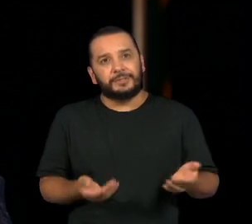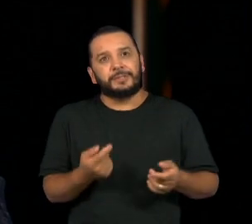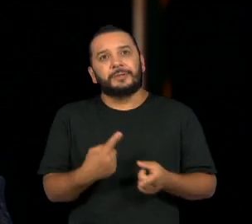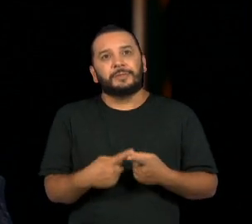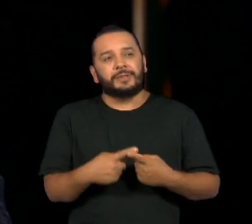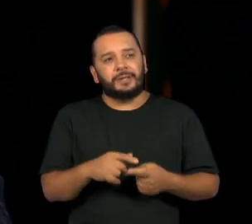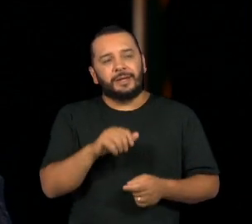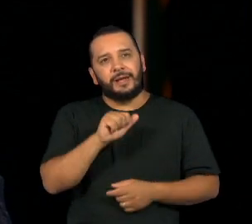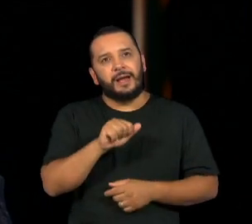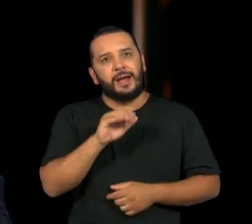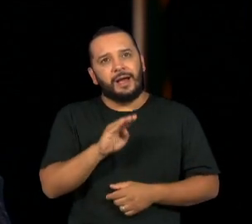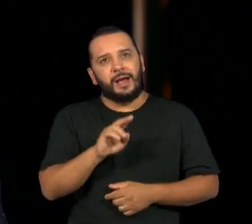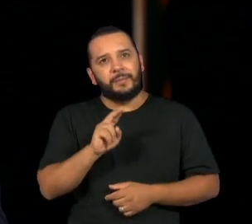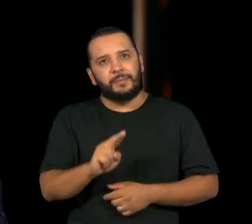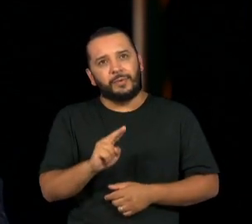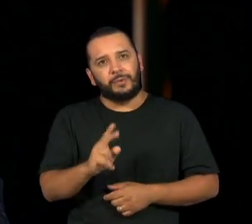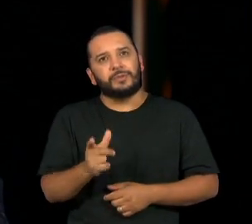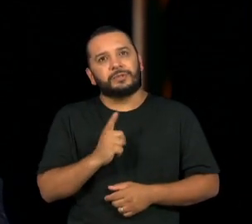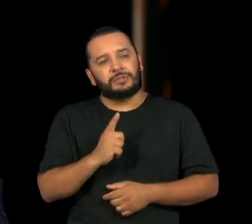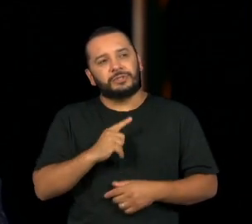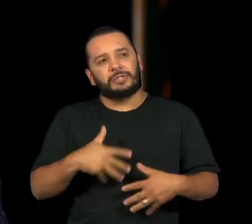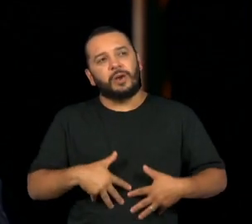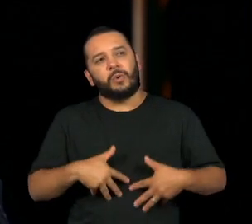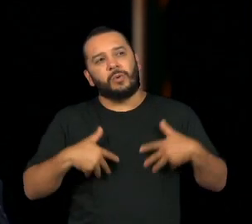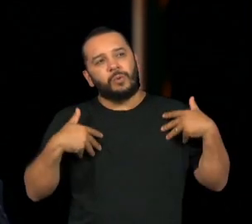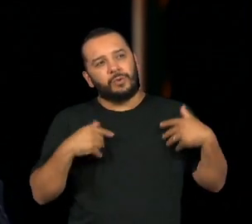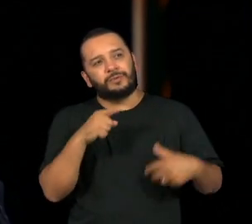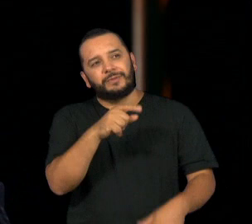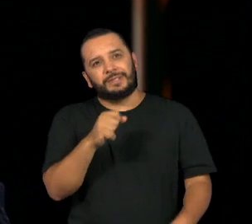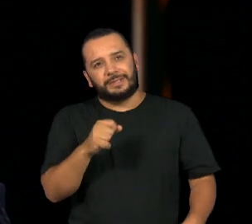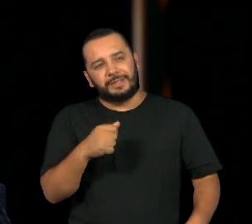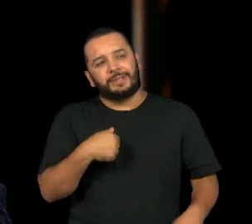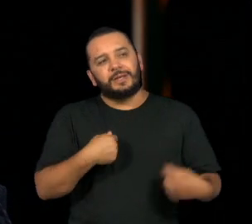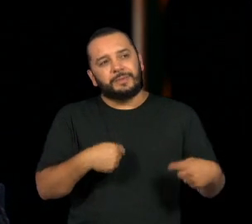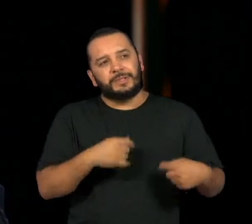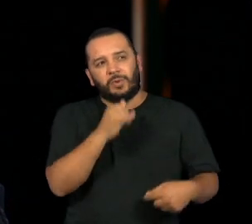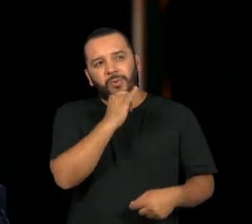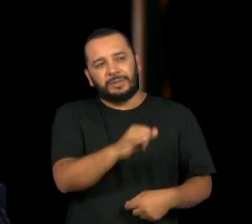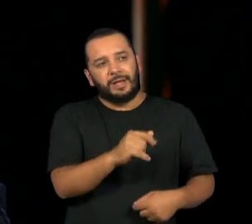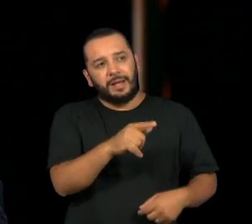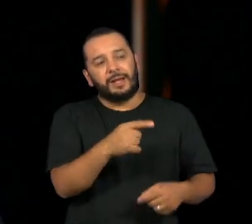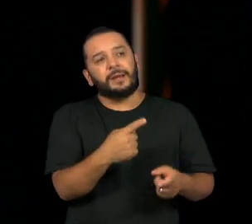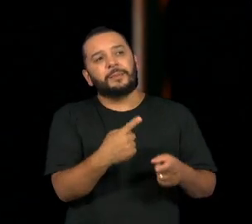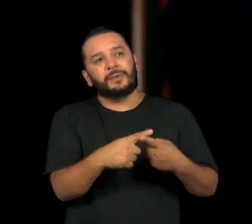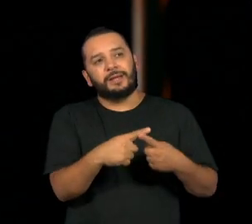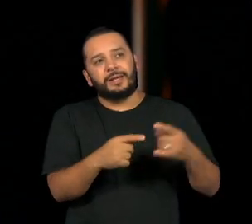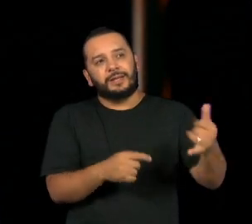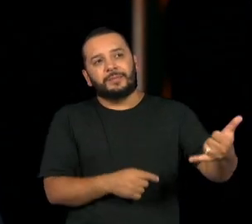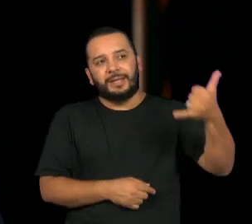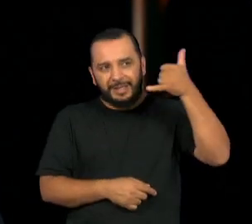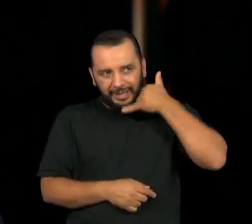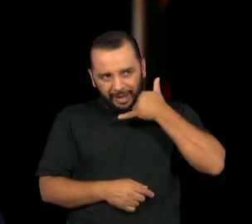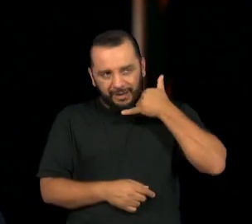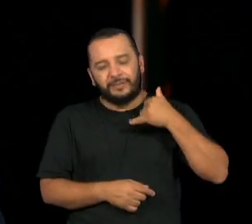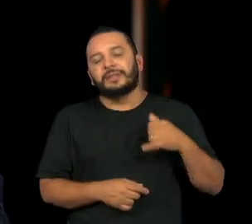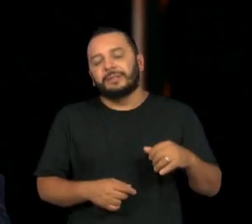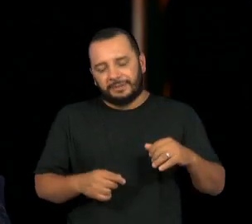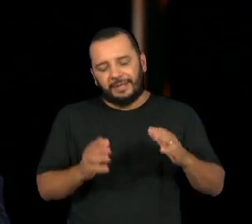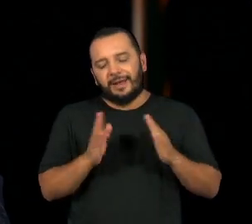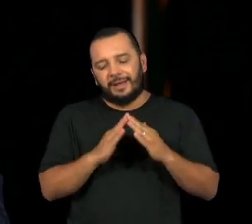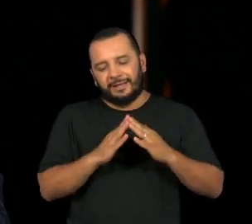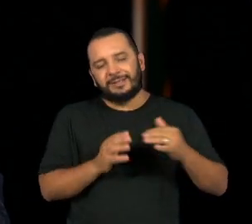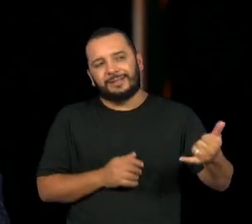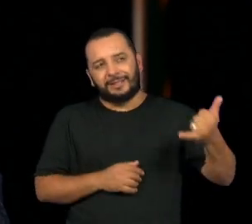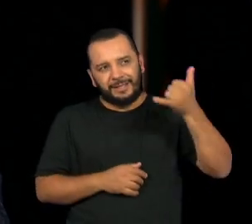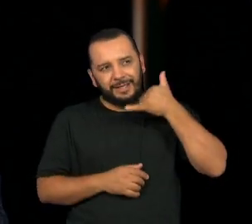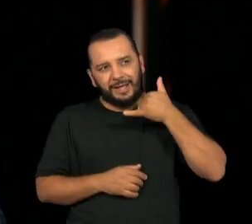Abu, ele tinha muito orgulho de você. E eu tenho que te contar que ele me ligava, telefonema fixo, e